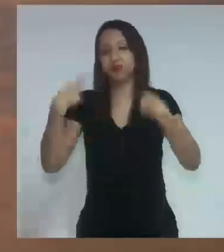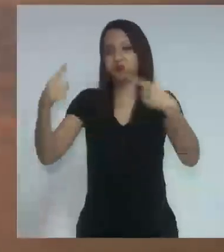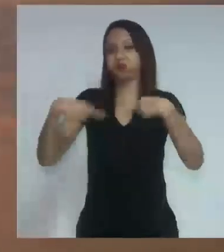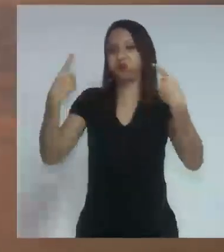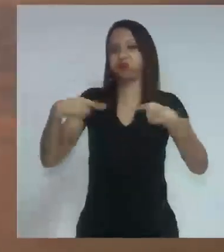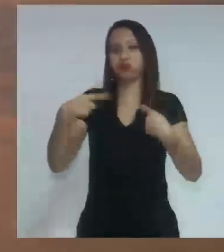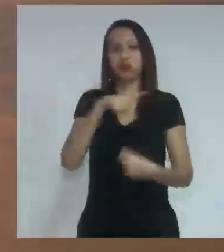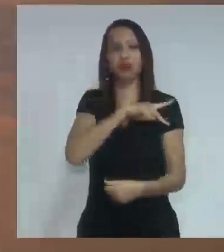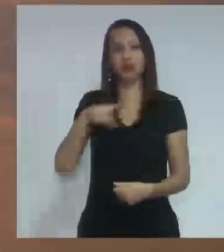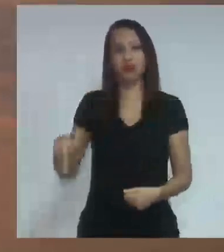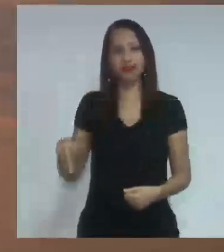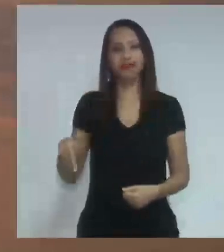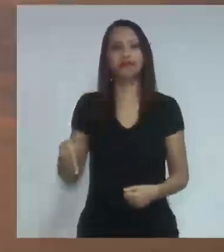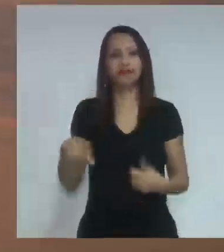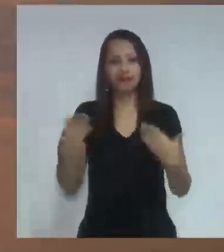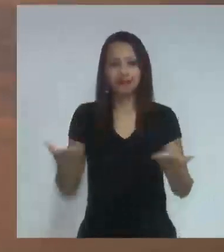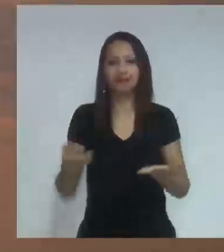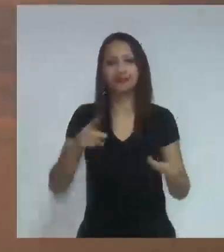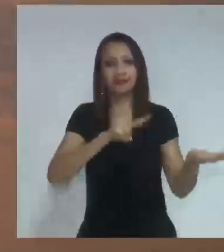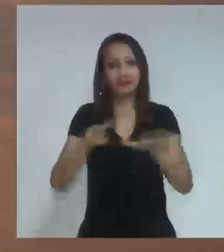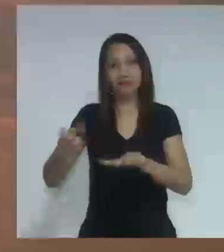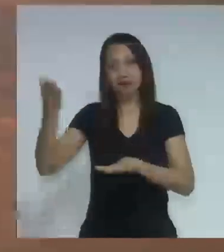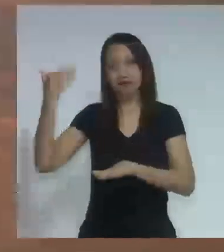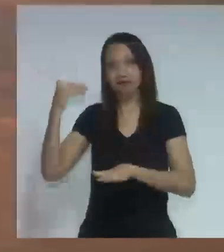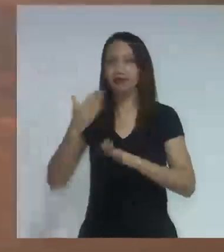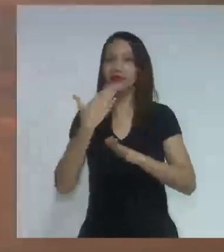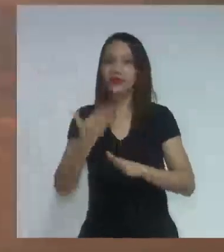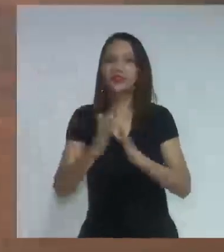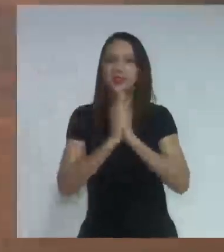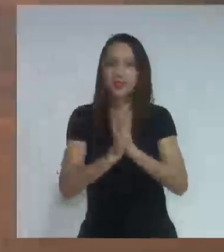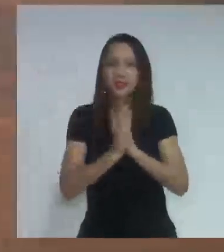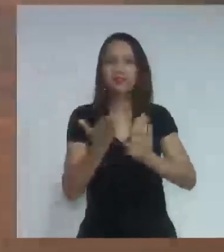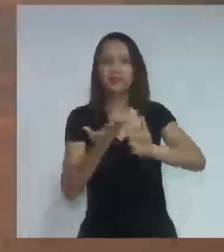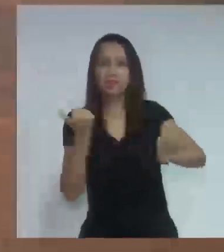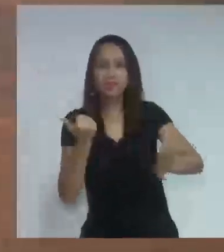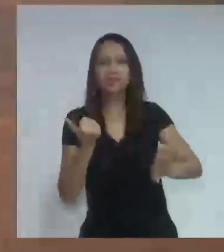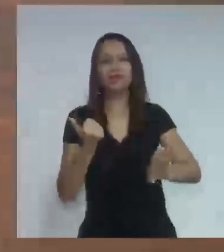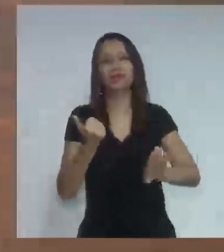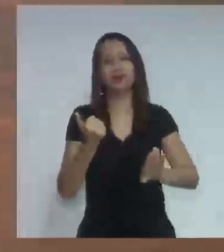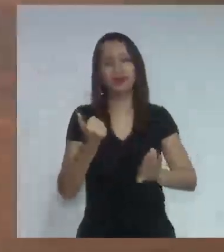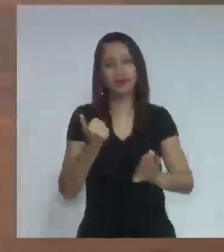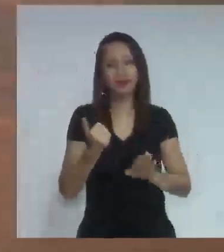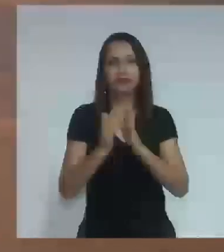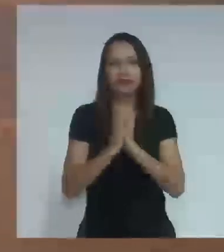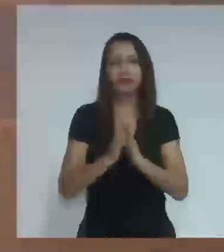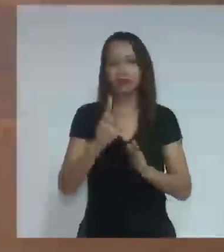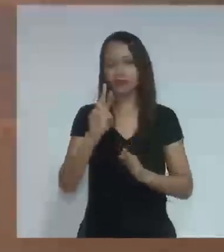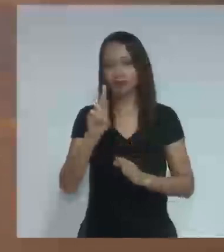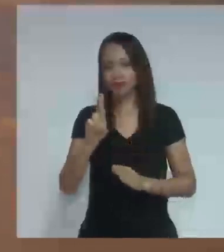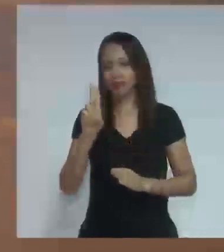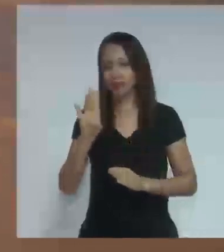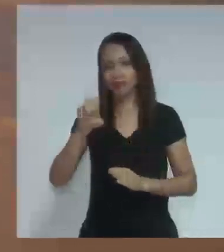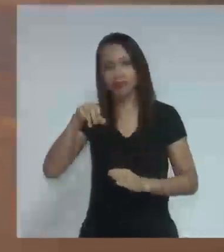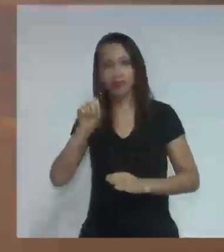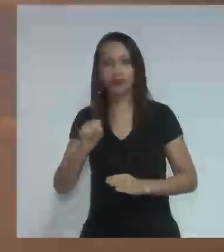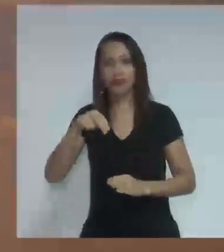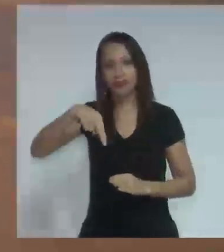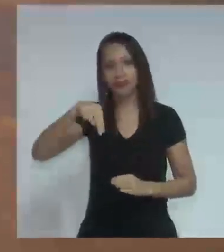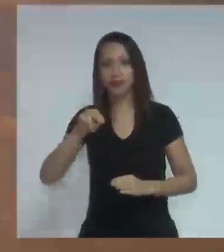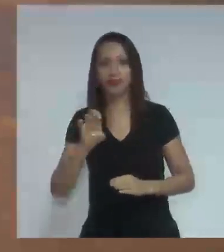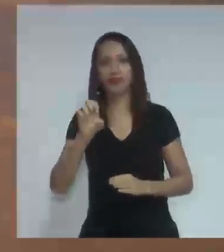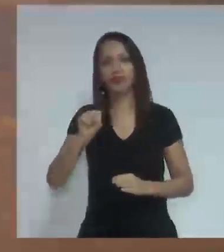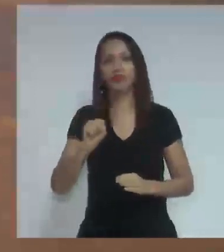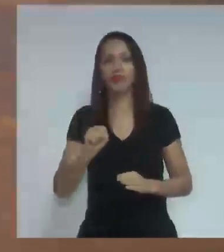Semana passada, o Rubens Nunes fez um pedido para ele, né, que retirasse, ou que falasse. Ele falou, não, eu não devo nada a ninguém aqui na